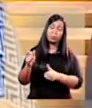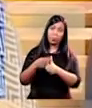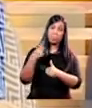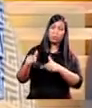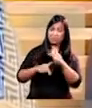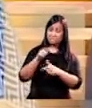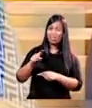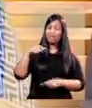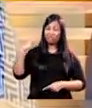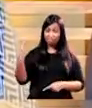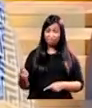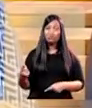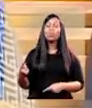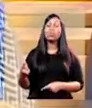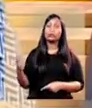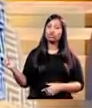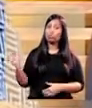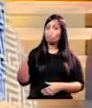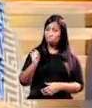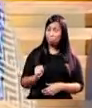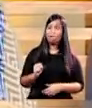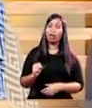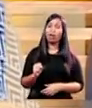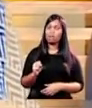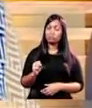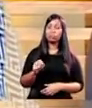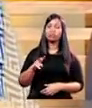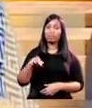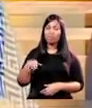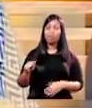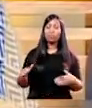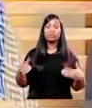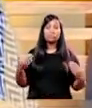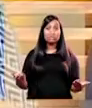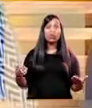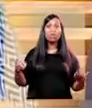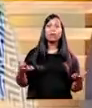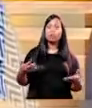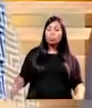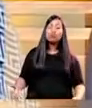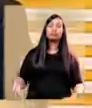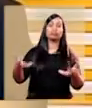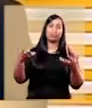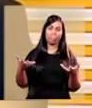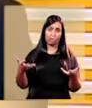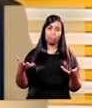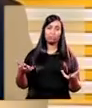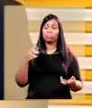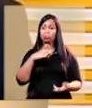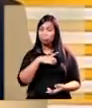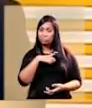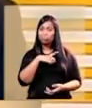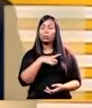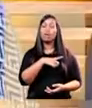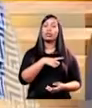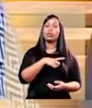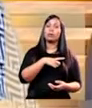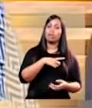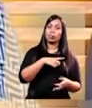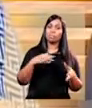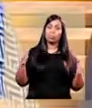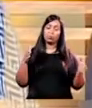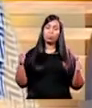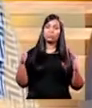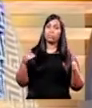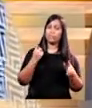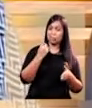para o primeiro emprego e depois, posteriormente, colocá-los nessas vagas. Então, isso é muito intenso. Quando a gente tem essa faixa